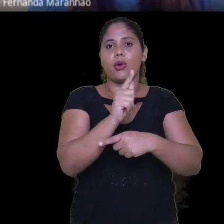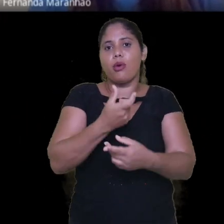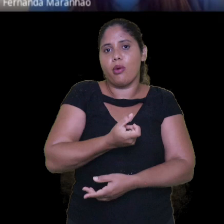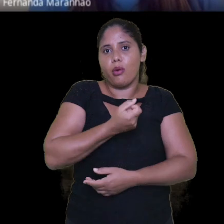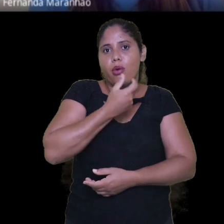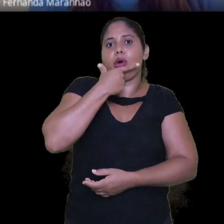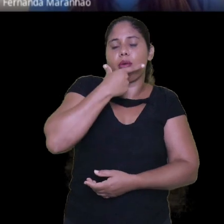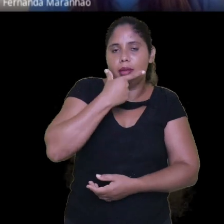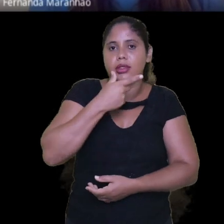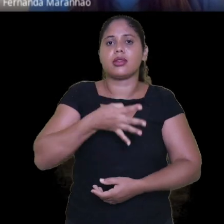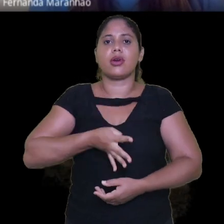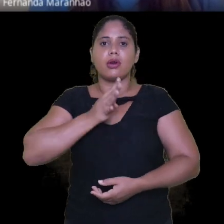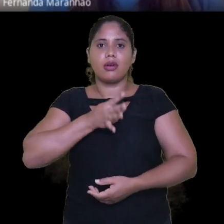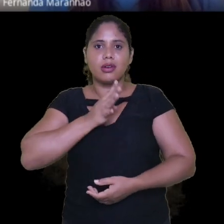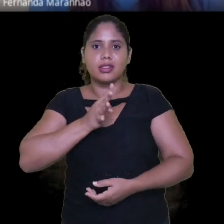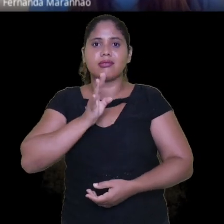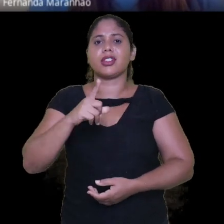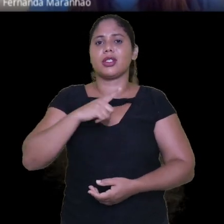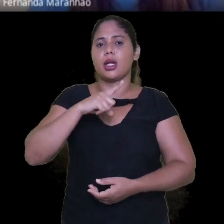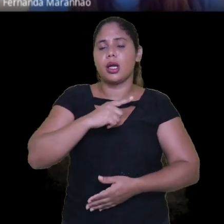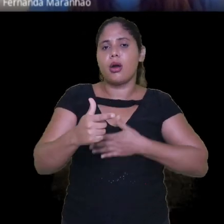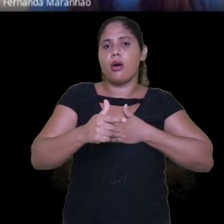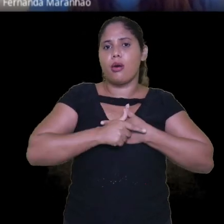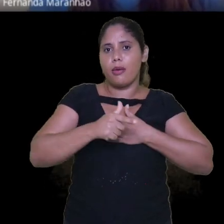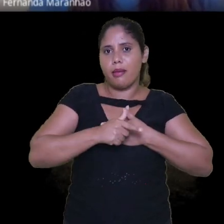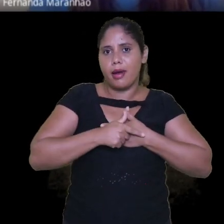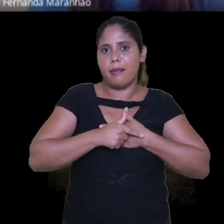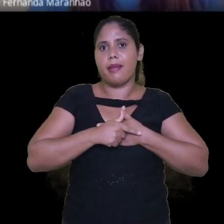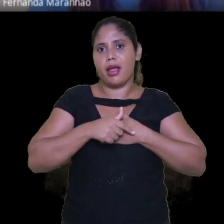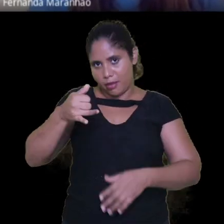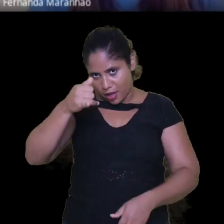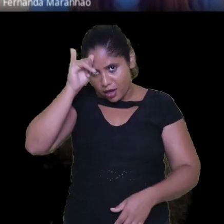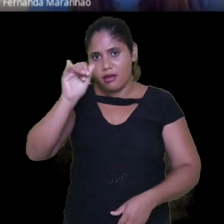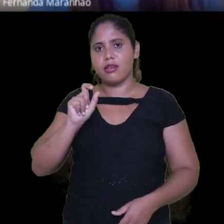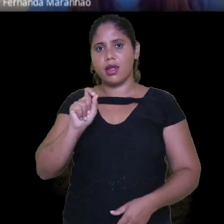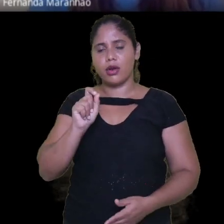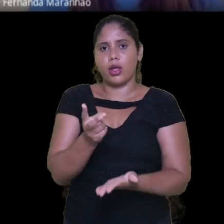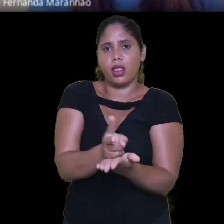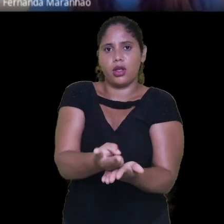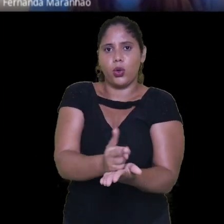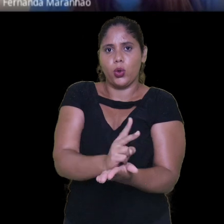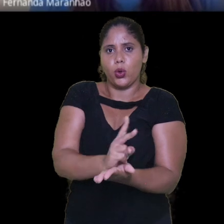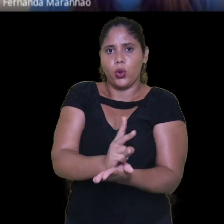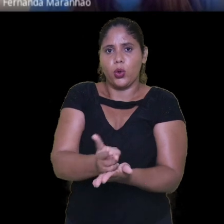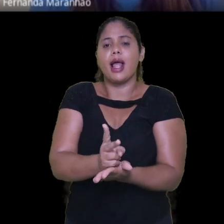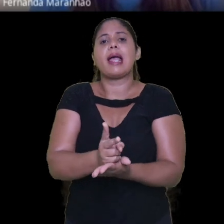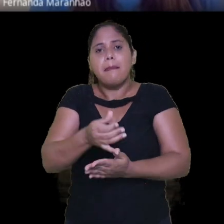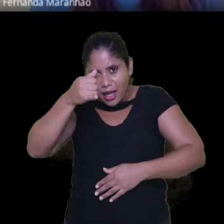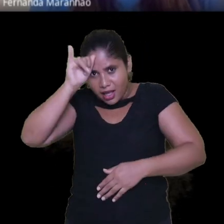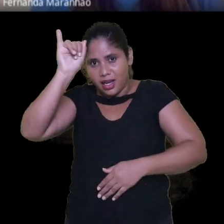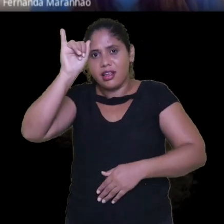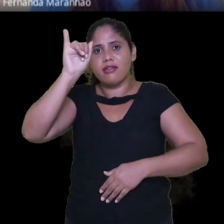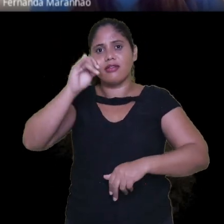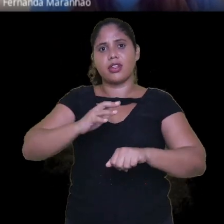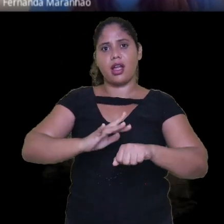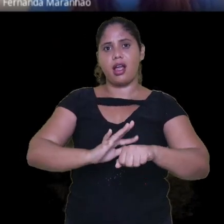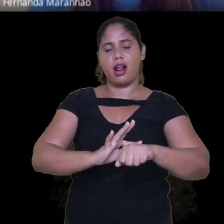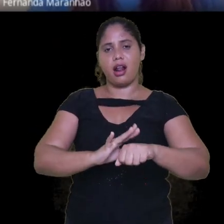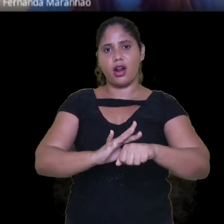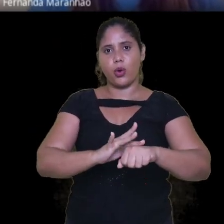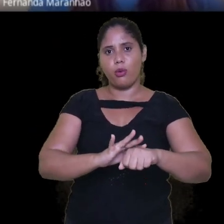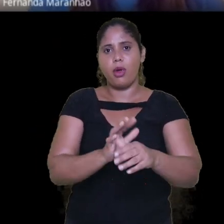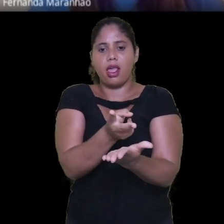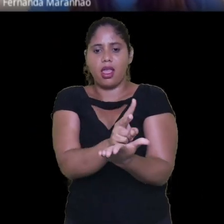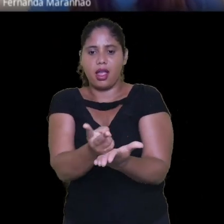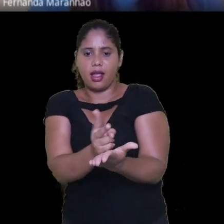na quarta coluna, e aí a gente também precisa fazer controle dos picos pressóricos, porque normalmente a hipertensão